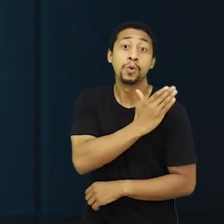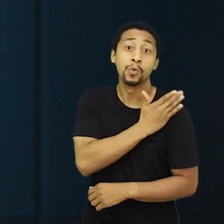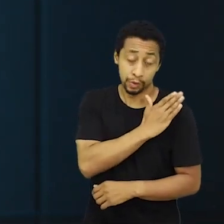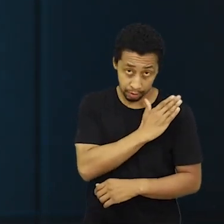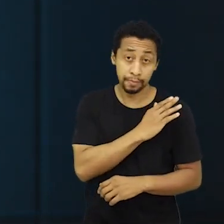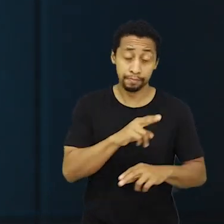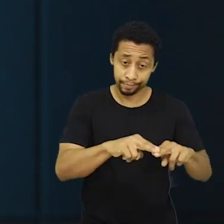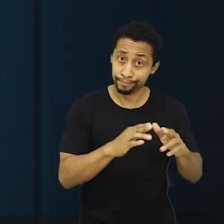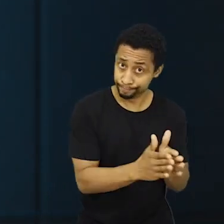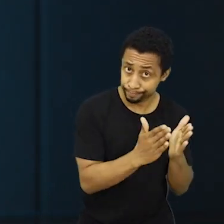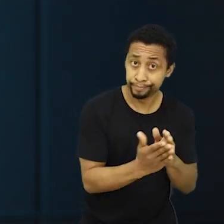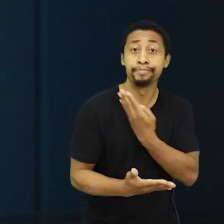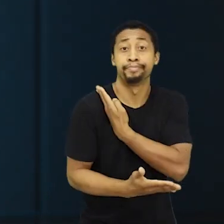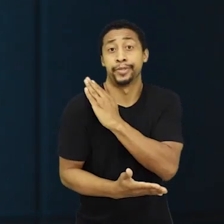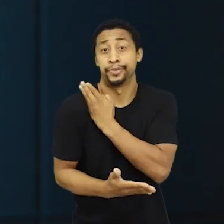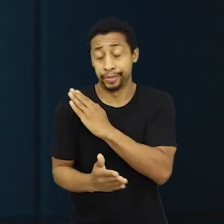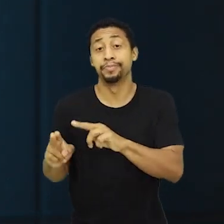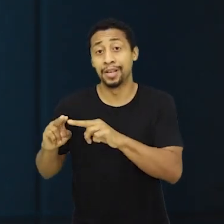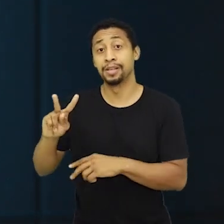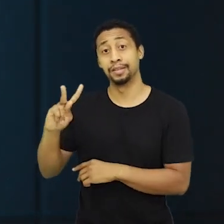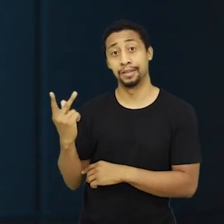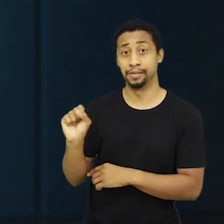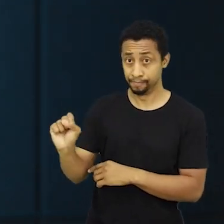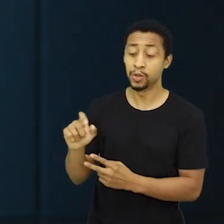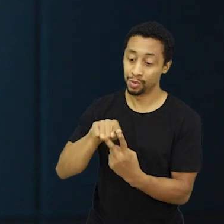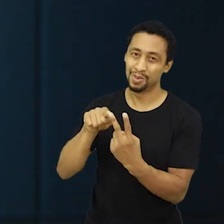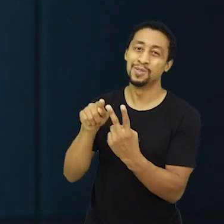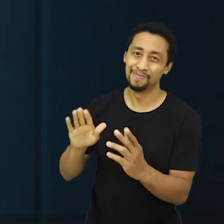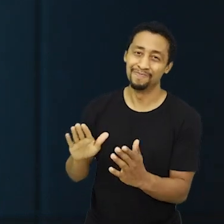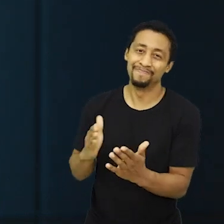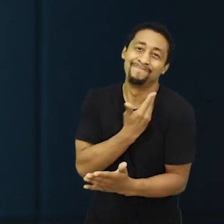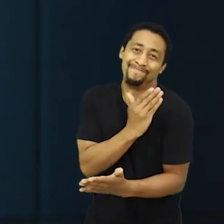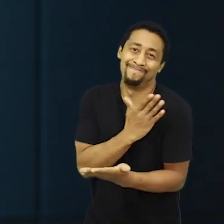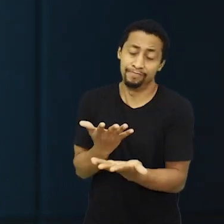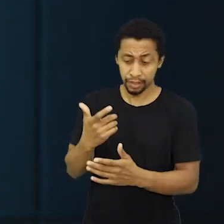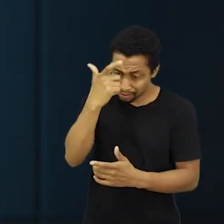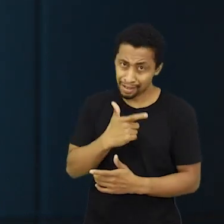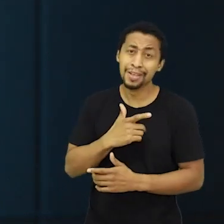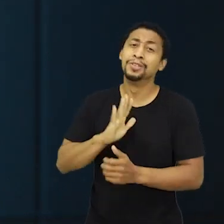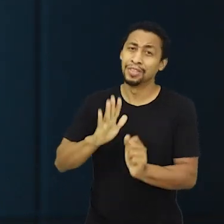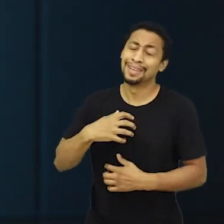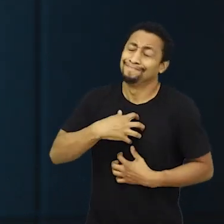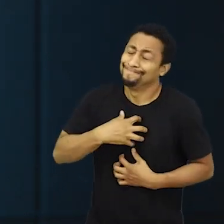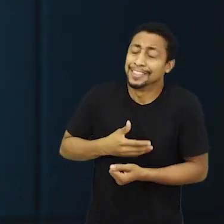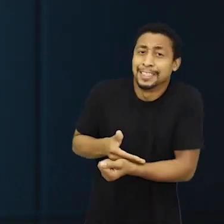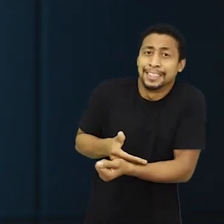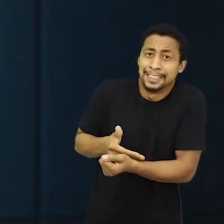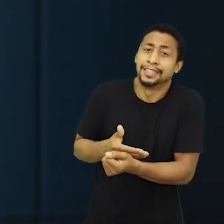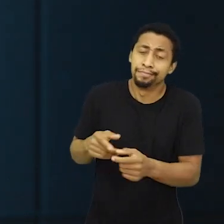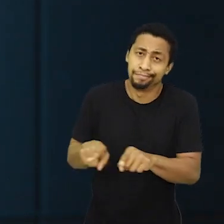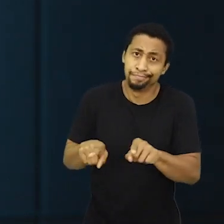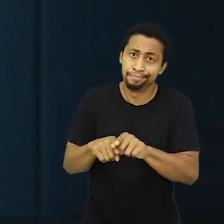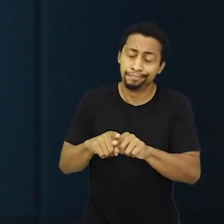serem pobres, de outro por serem homossexuais, que é uma condição que eu também vivi na prática, na minha vida, né,